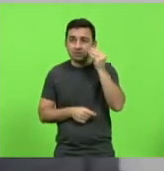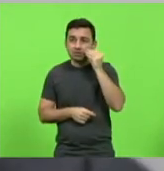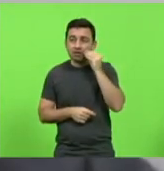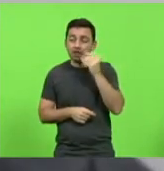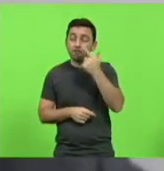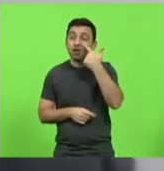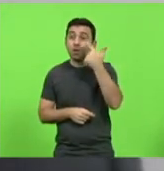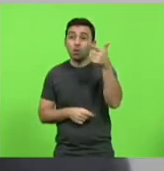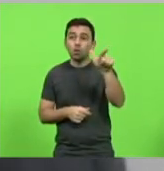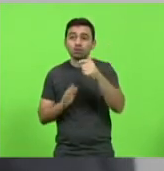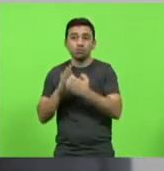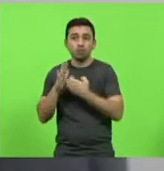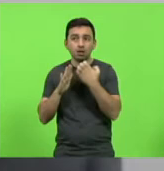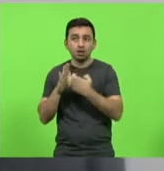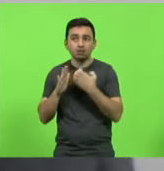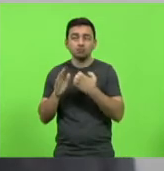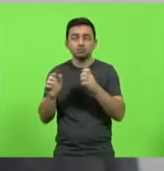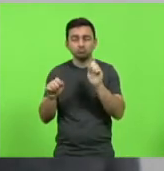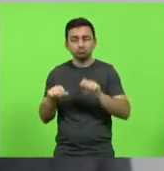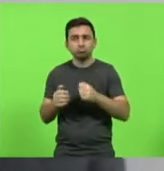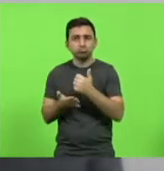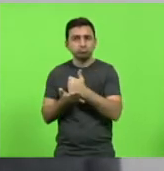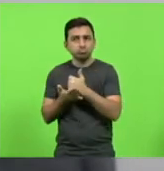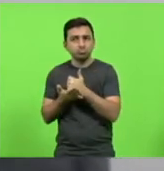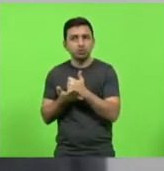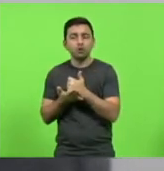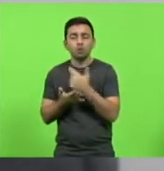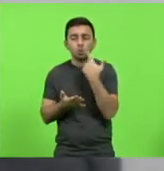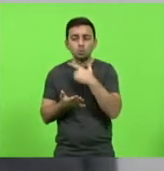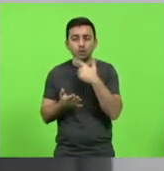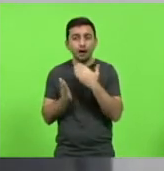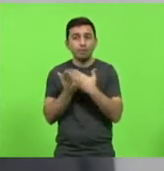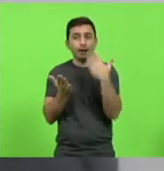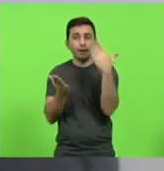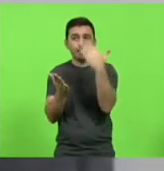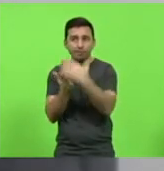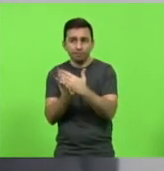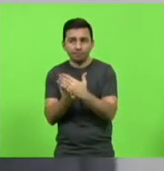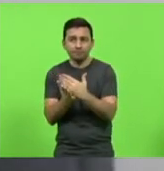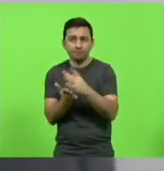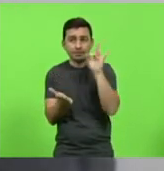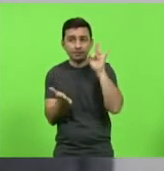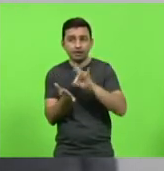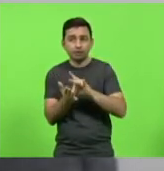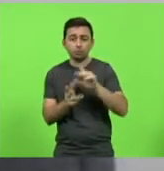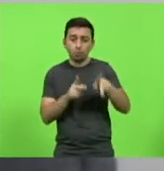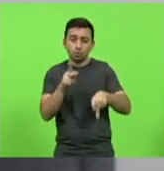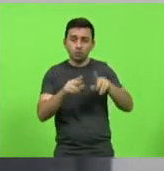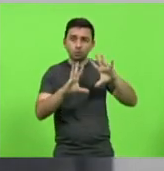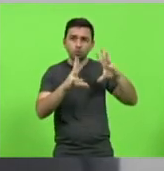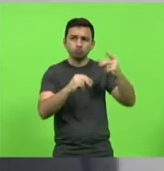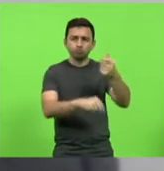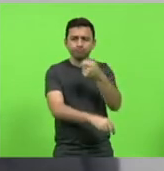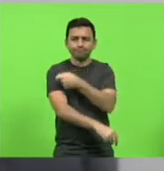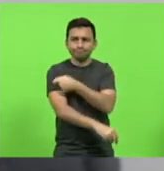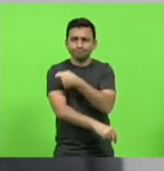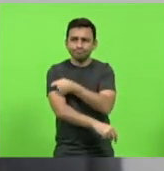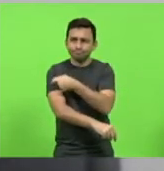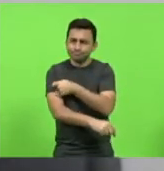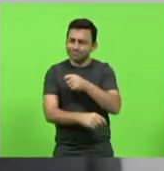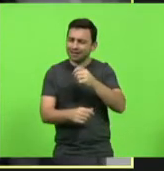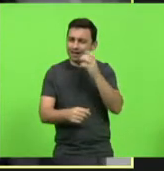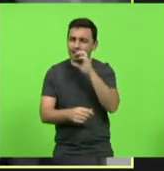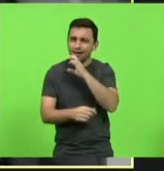farmacêuticas para que nós, de fato, tenhamos mais imunizantes e possamos ter a população imunizada o mais rápido